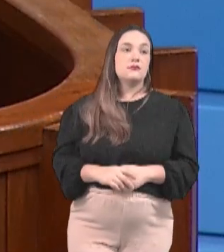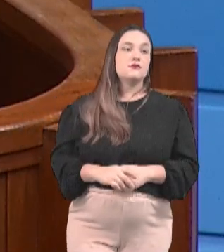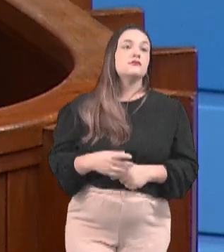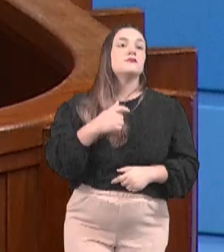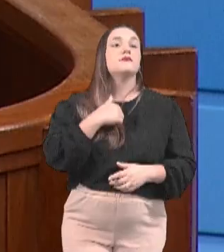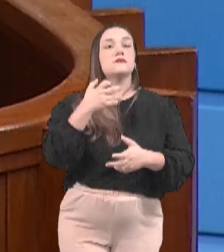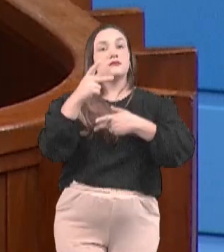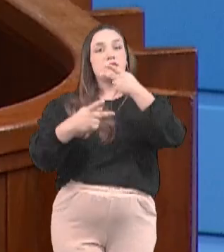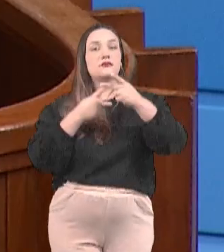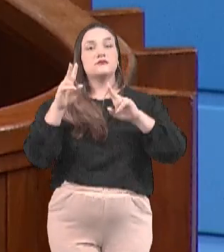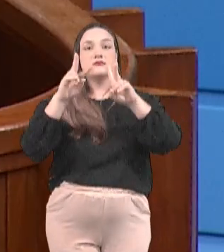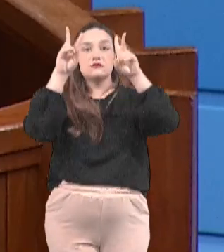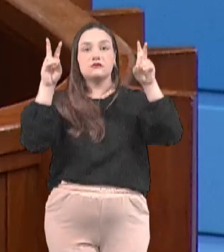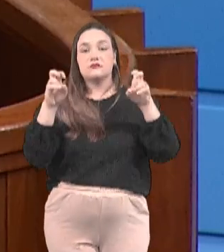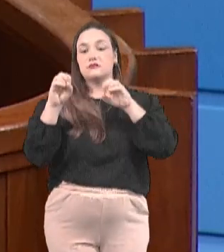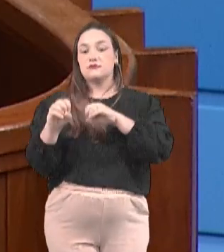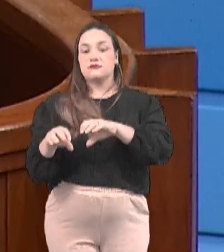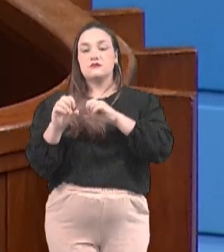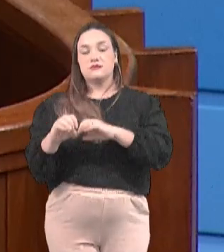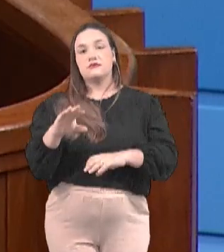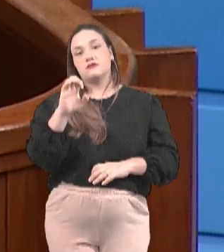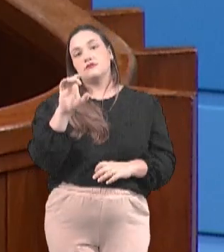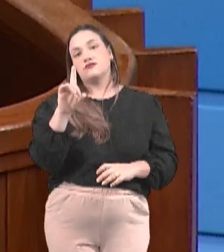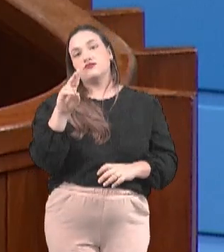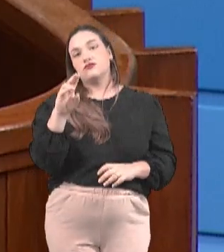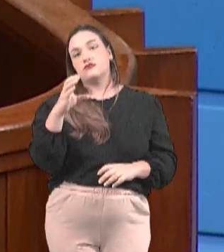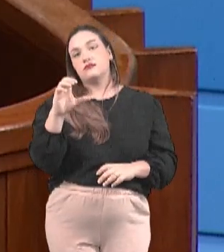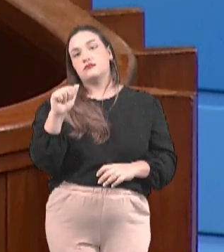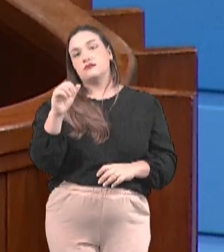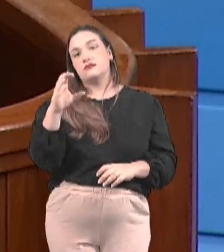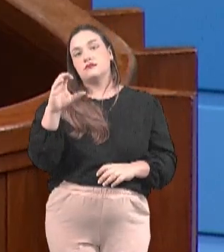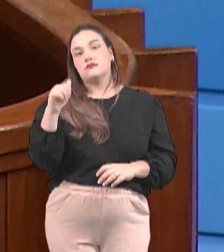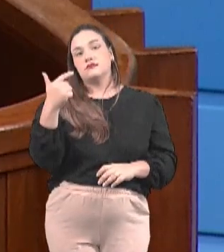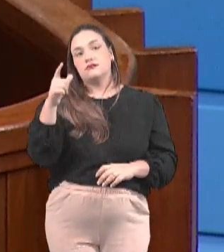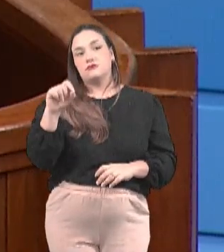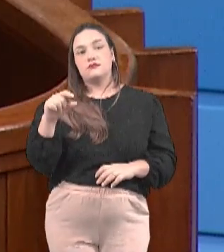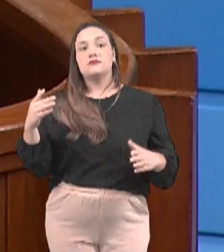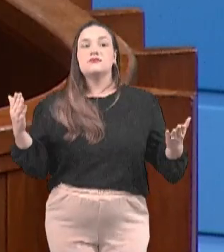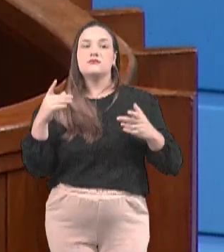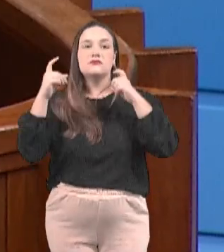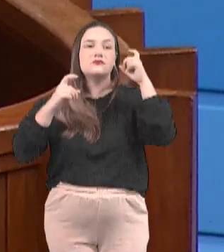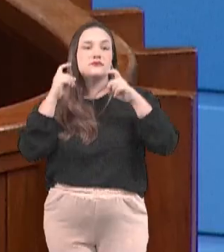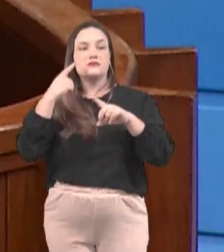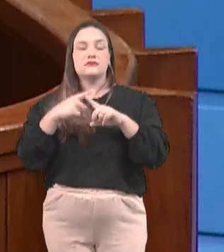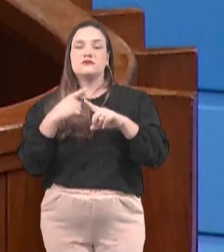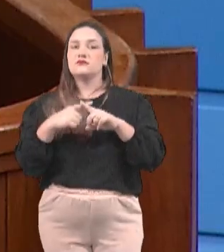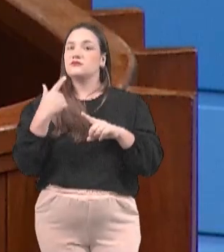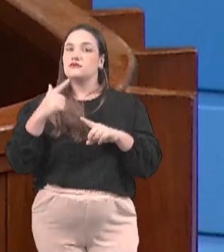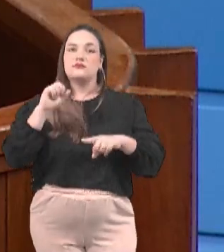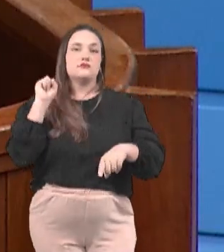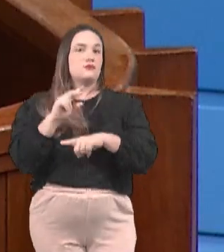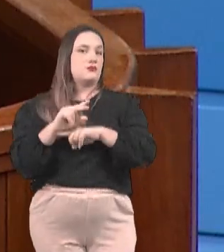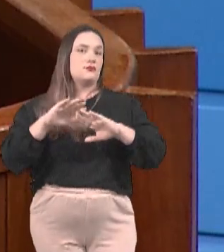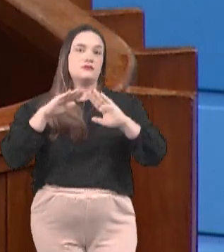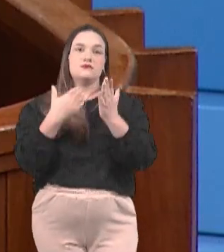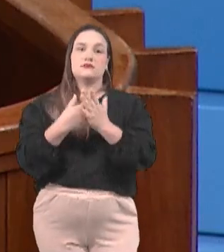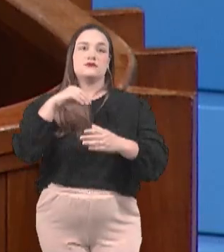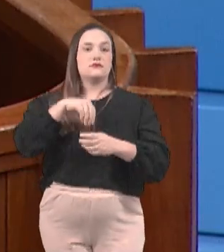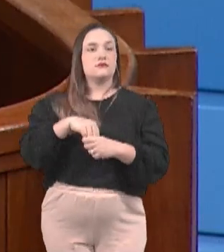da educação e algo que tem preocupado bastante, que é falta de vagas nas escolas